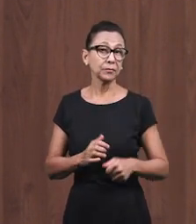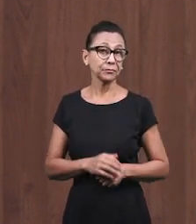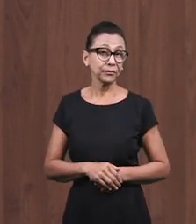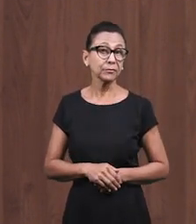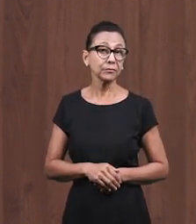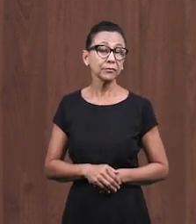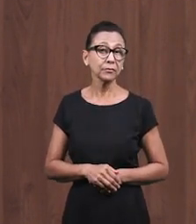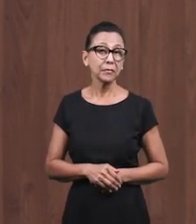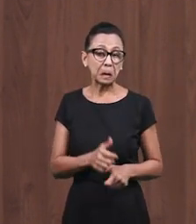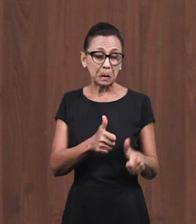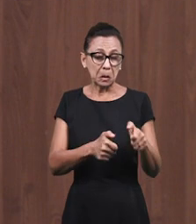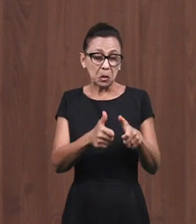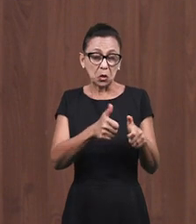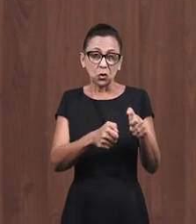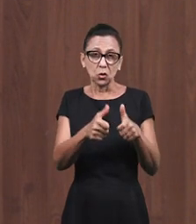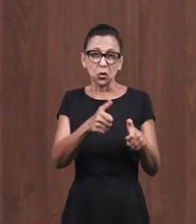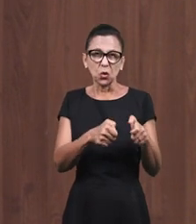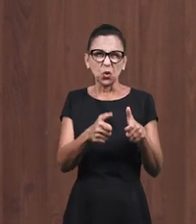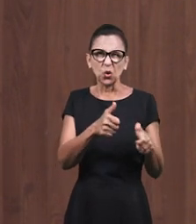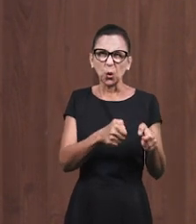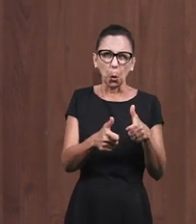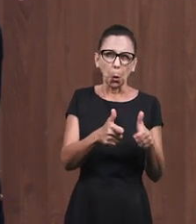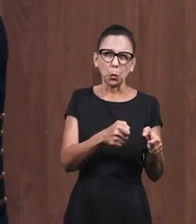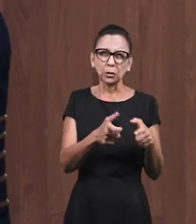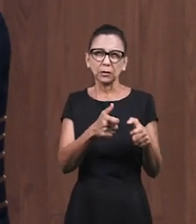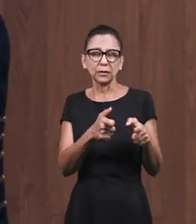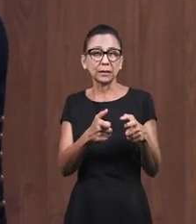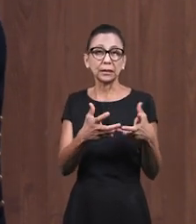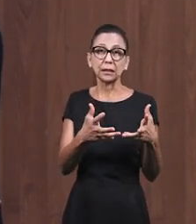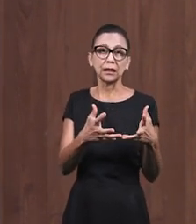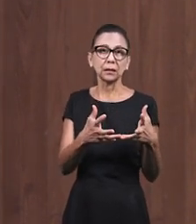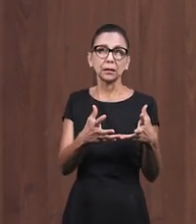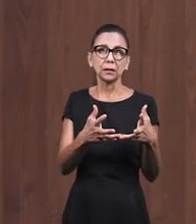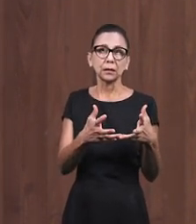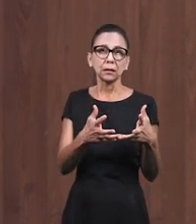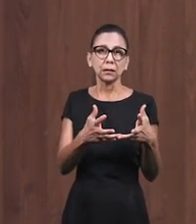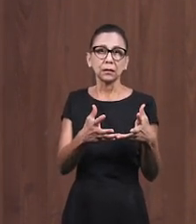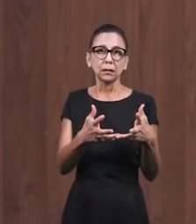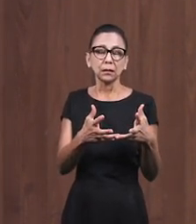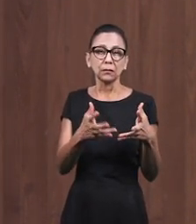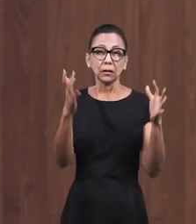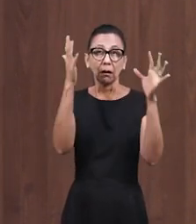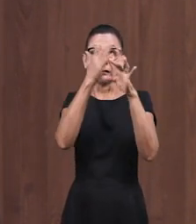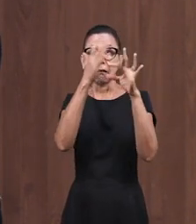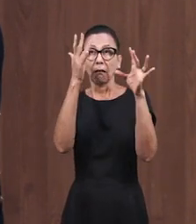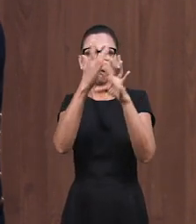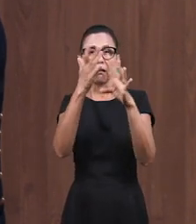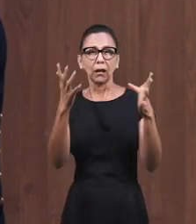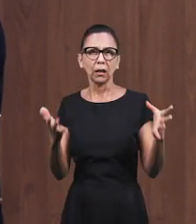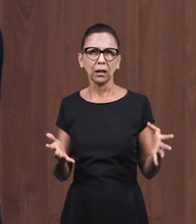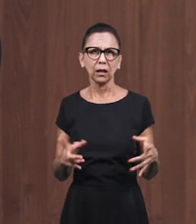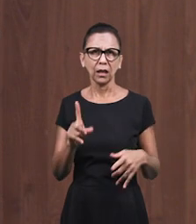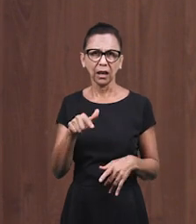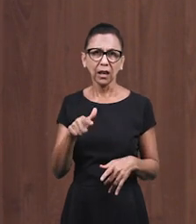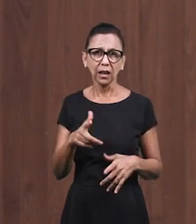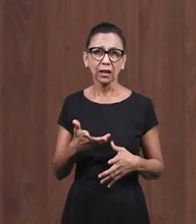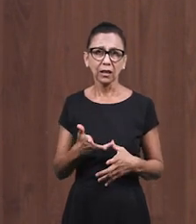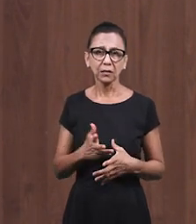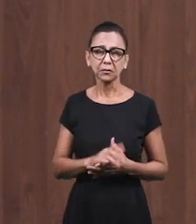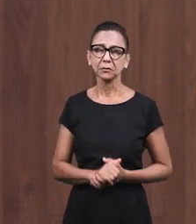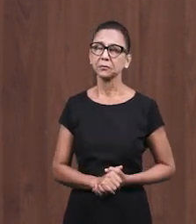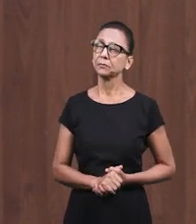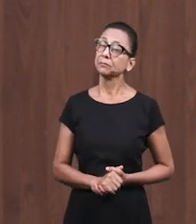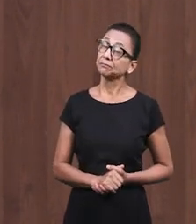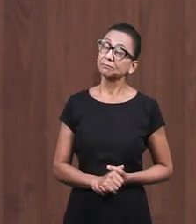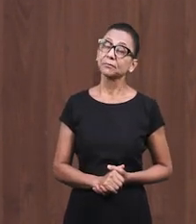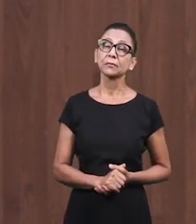os jogos oprimidos que tanto chama a sua atenção, mas tira sua bênção, adolescente? Foi assim que o